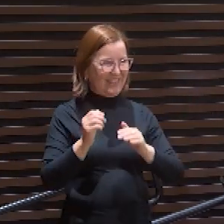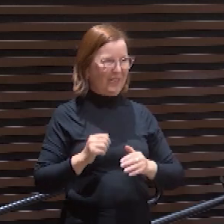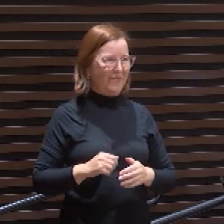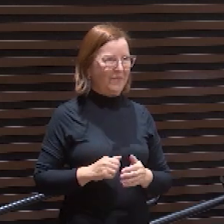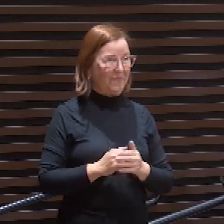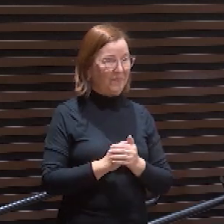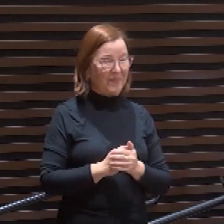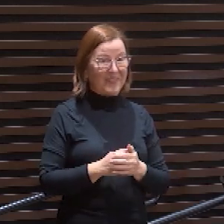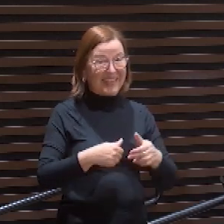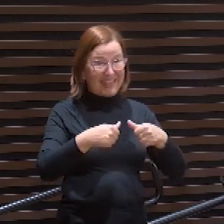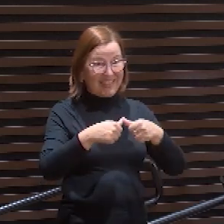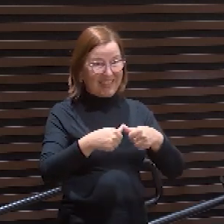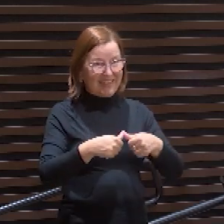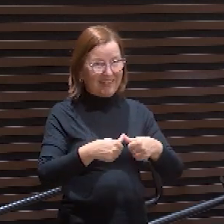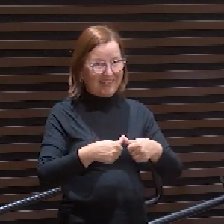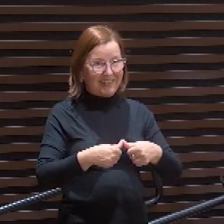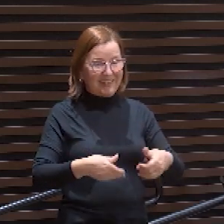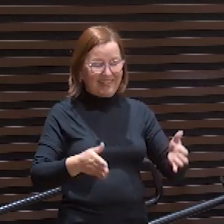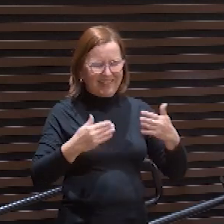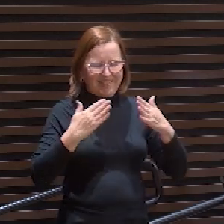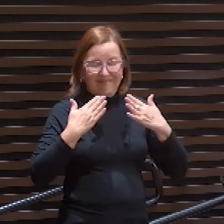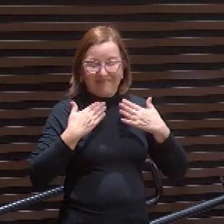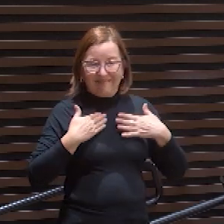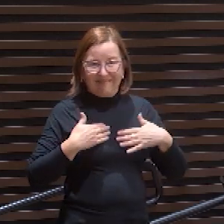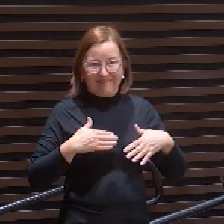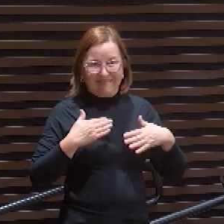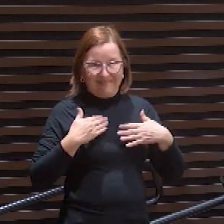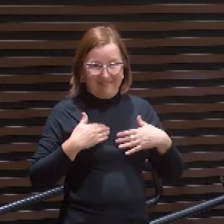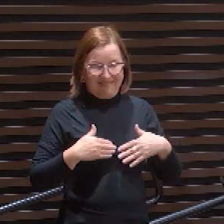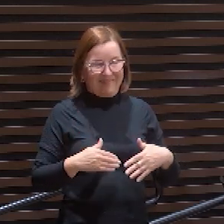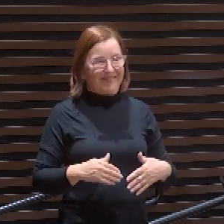Isso dá uma tranquilidade na gente, né?